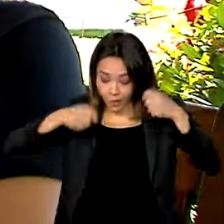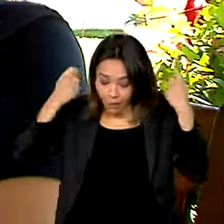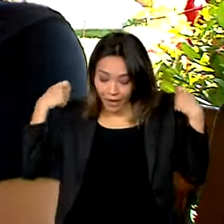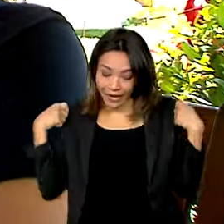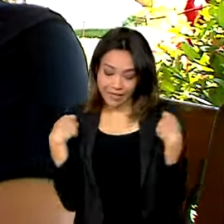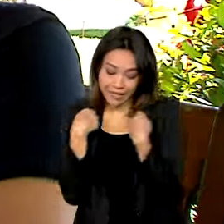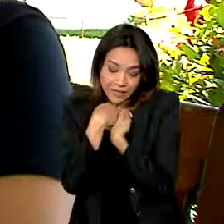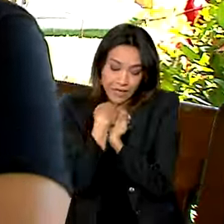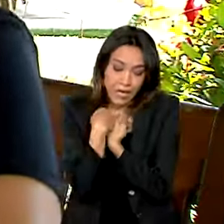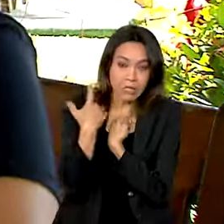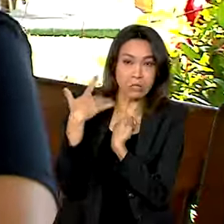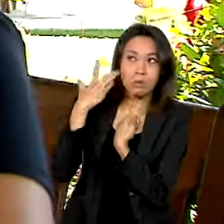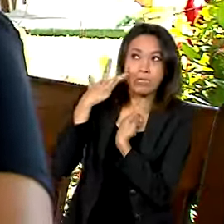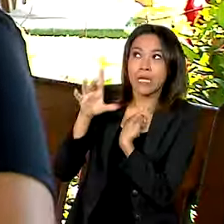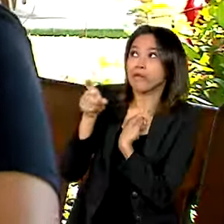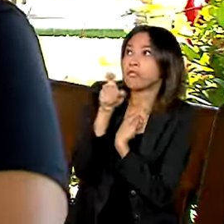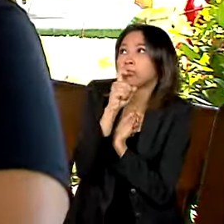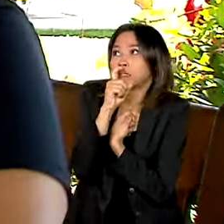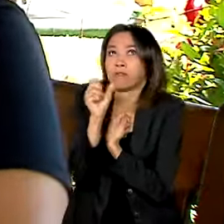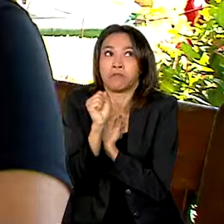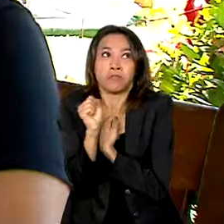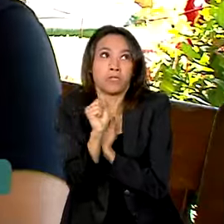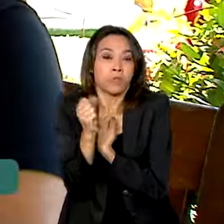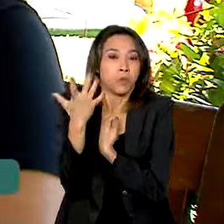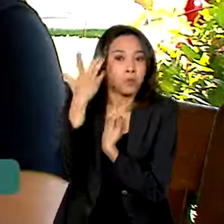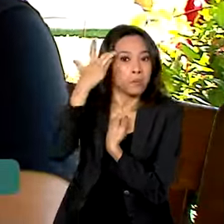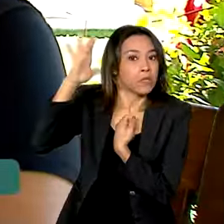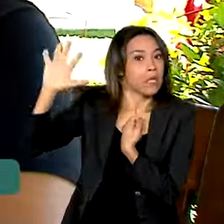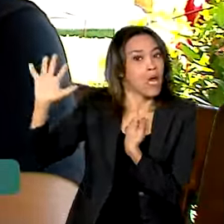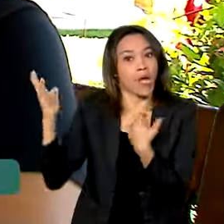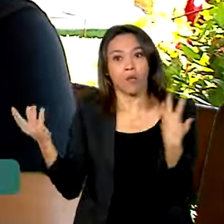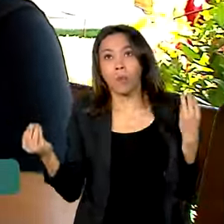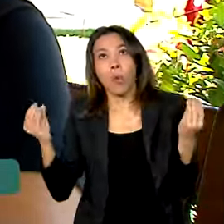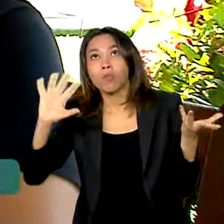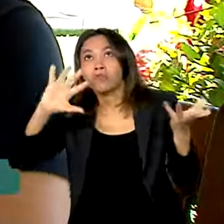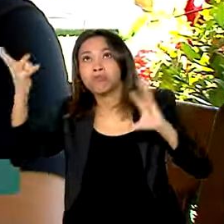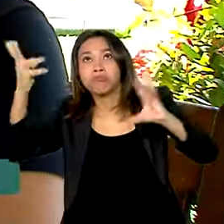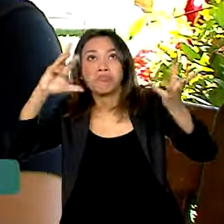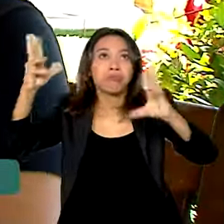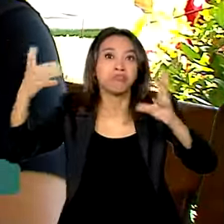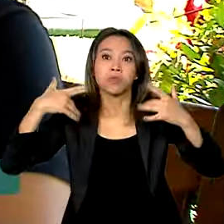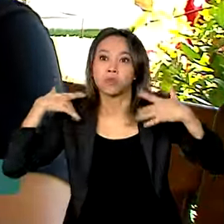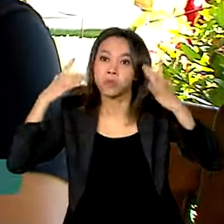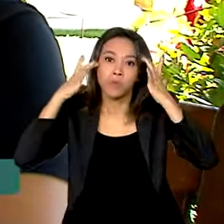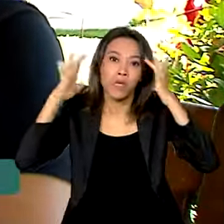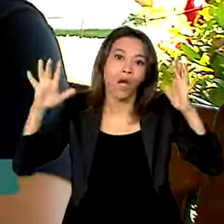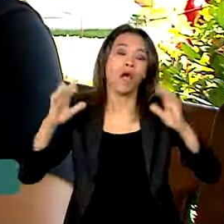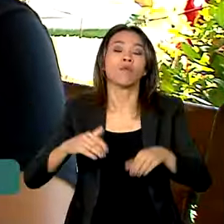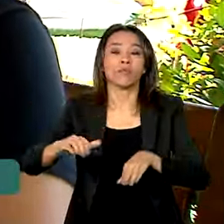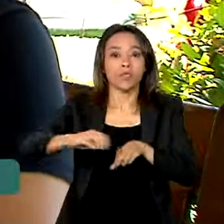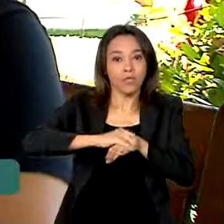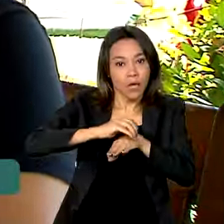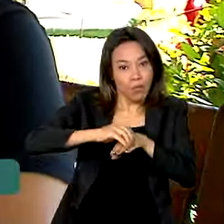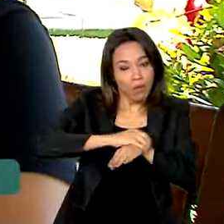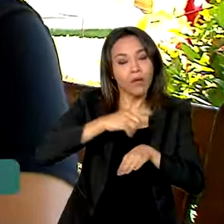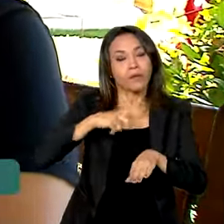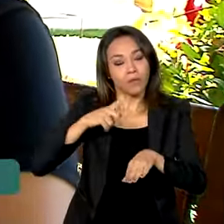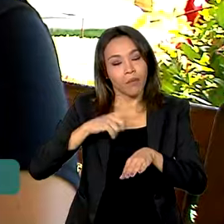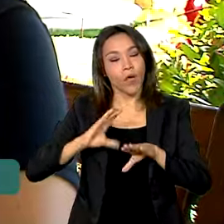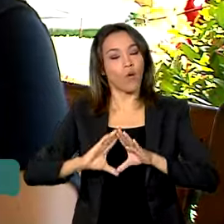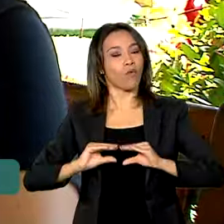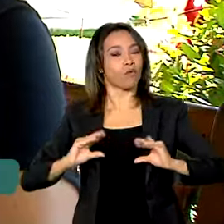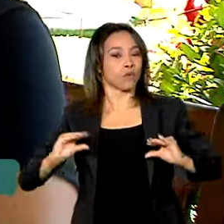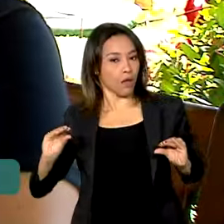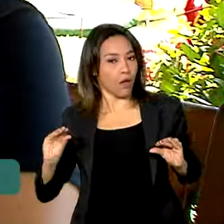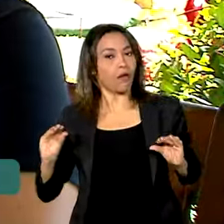gente nunca sabe se vai ter ar condicionado como é que vai ficar o clima é um sapato fechado confortável também